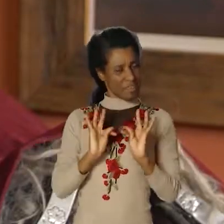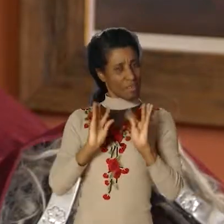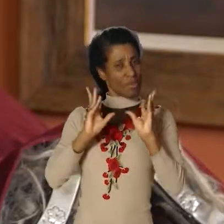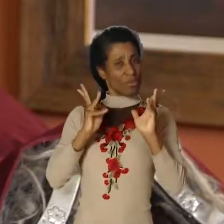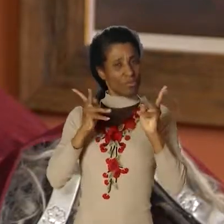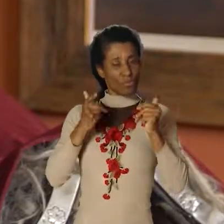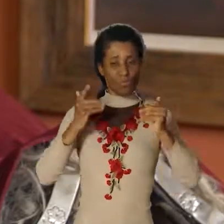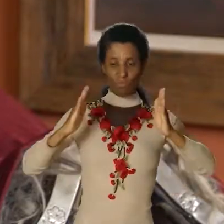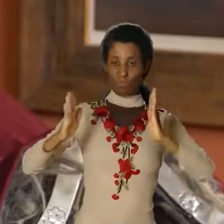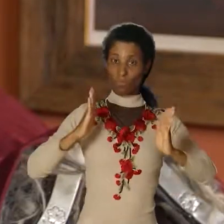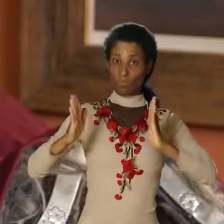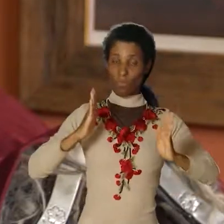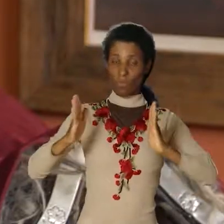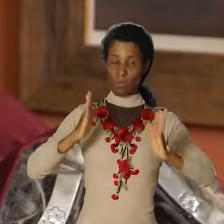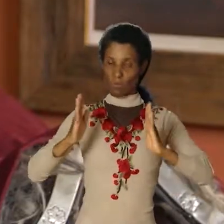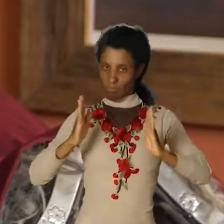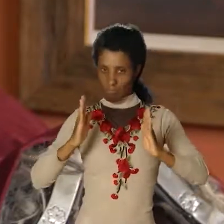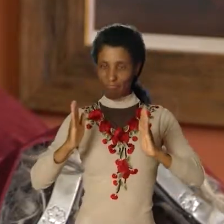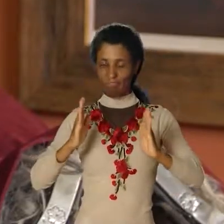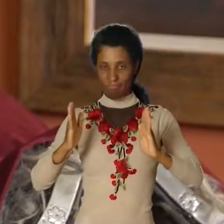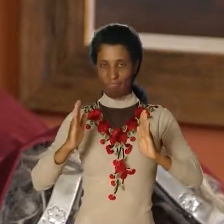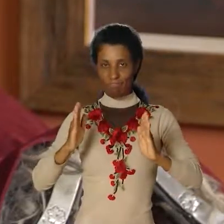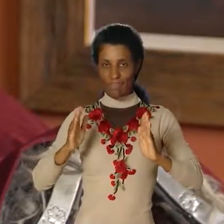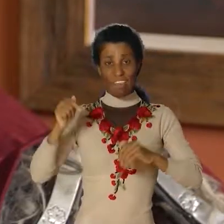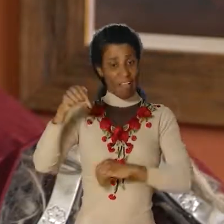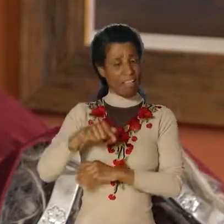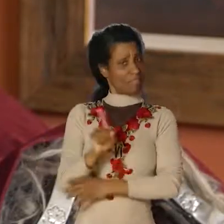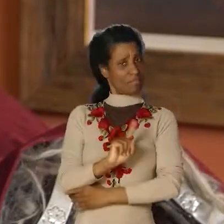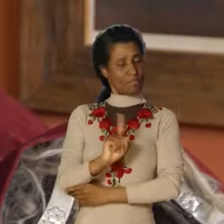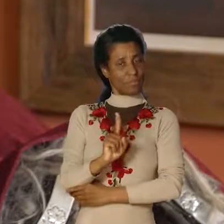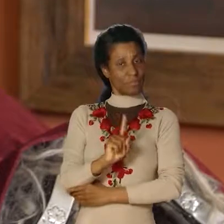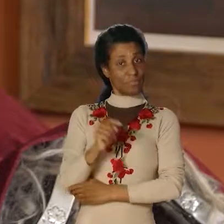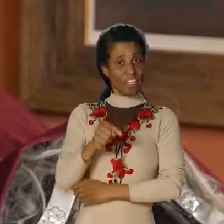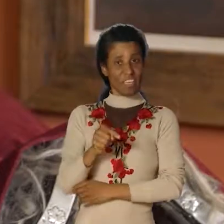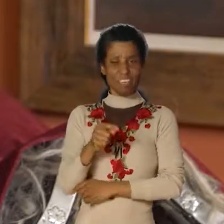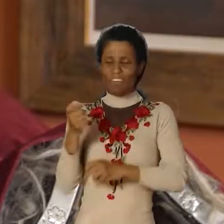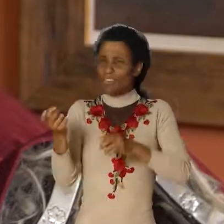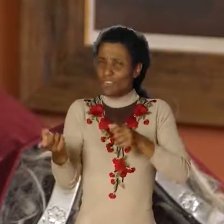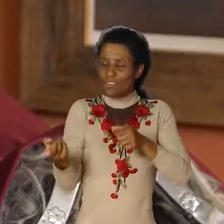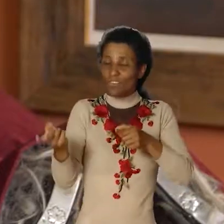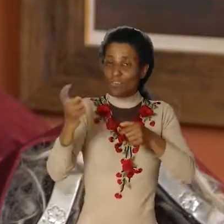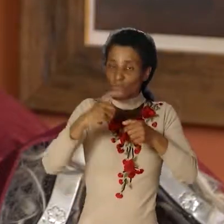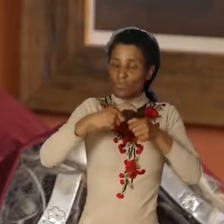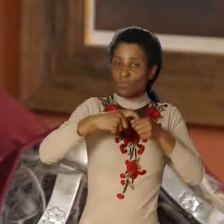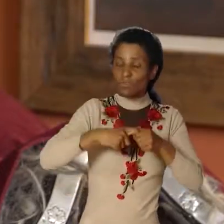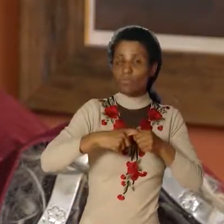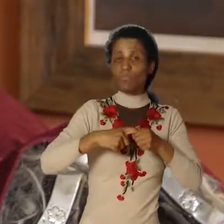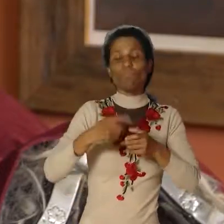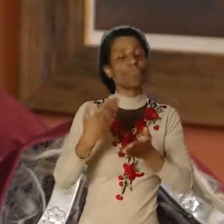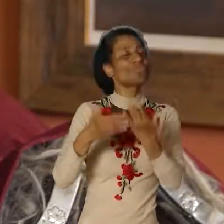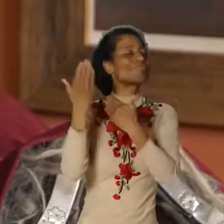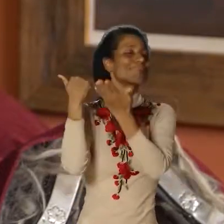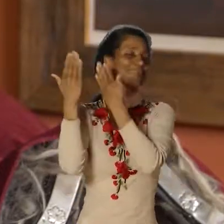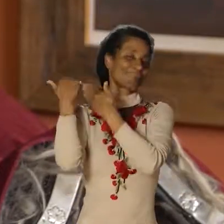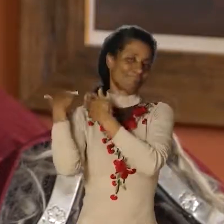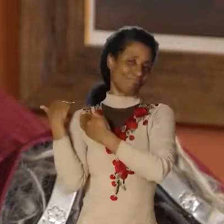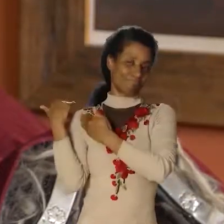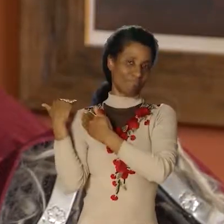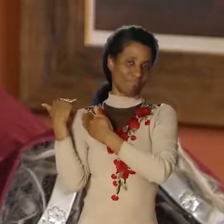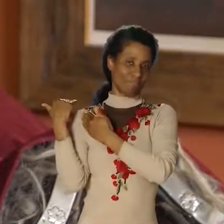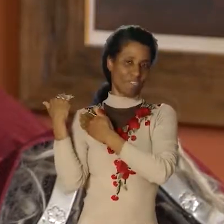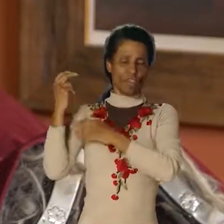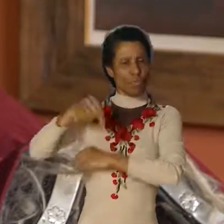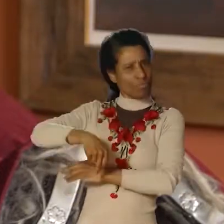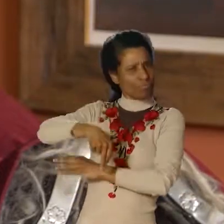tem todo um largo período de civilização, aqui não. Aqui a gente vai voltar, de certa